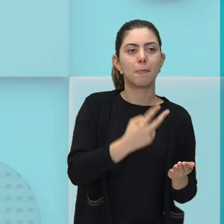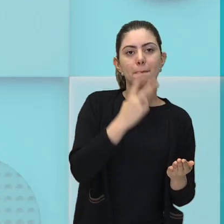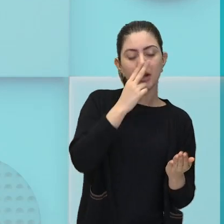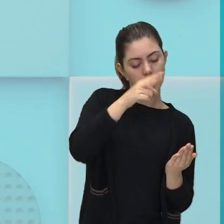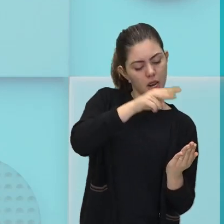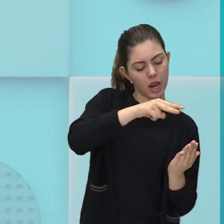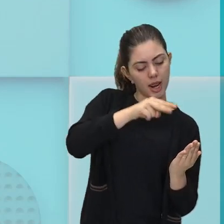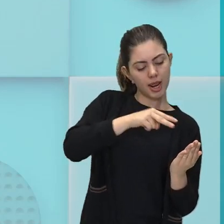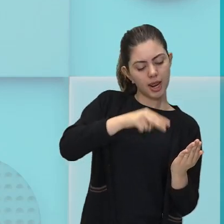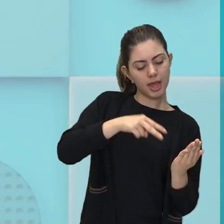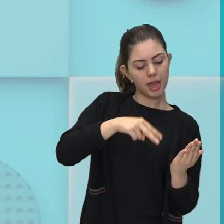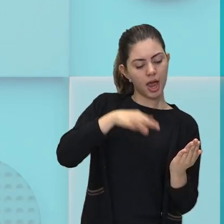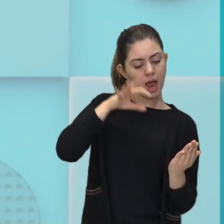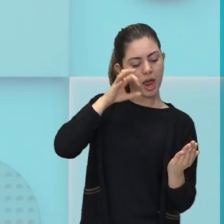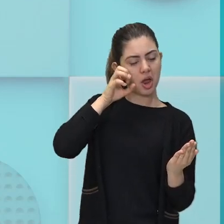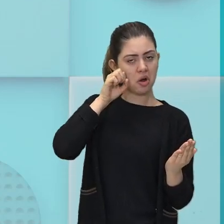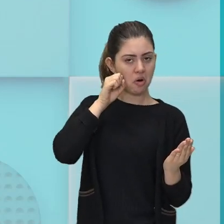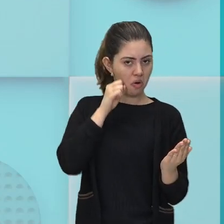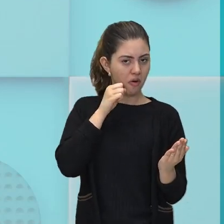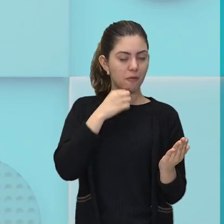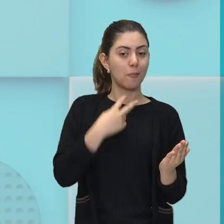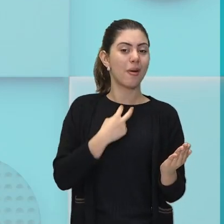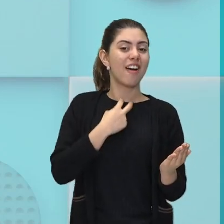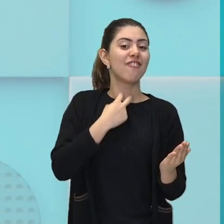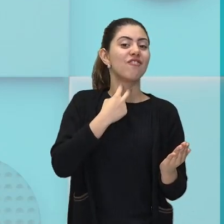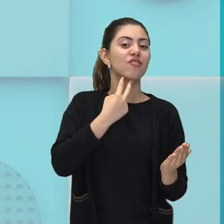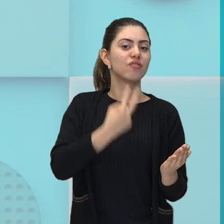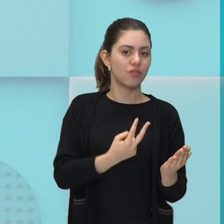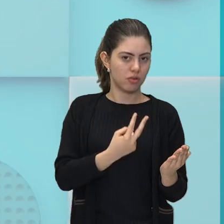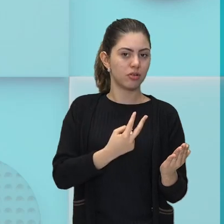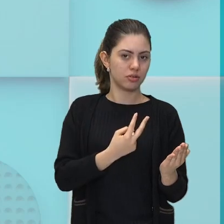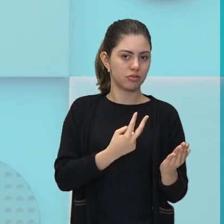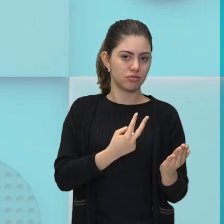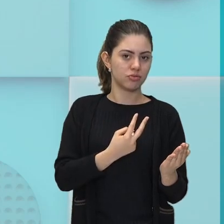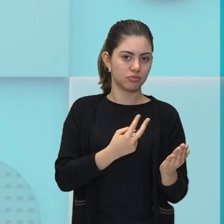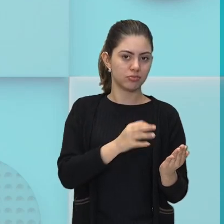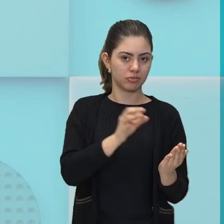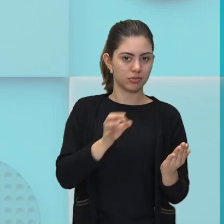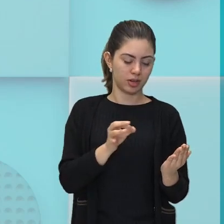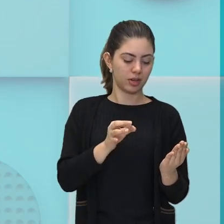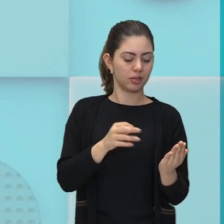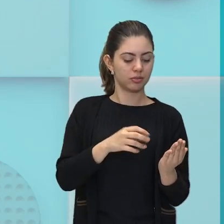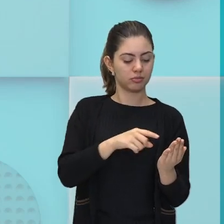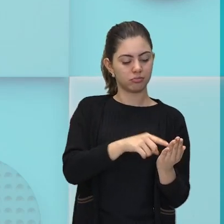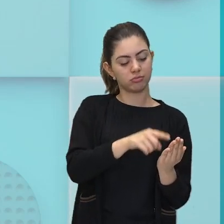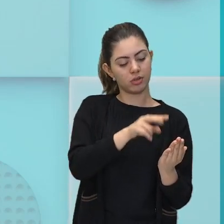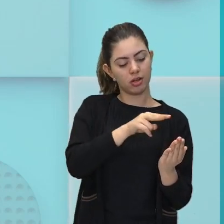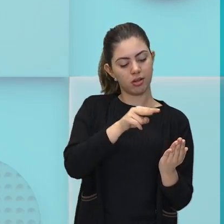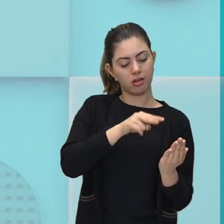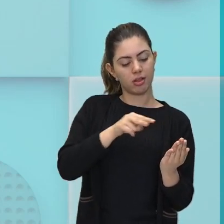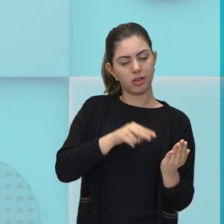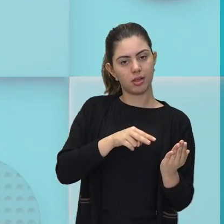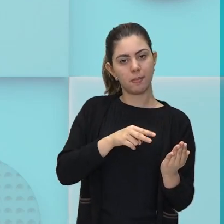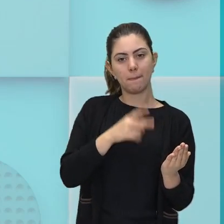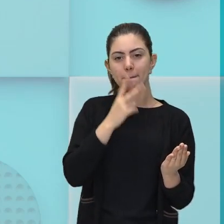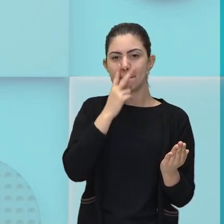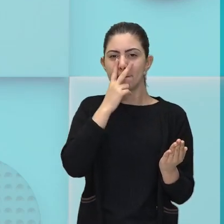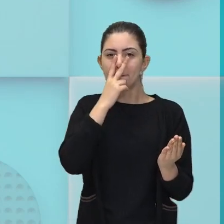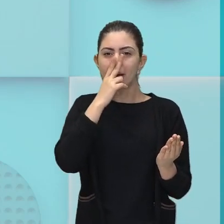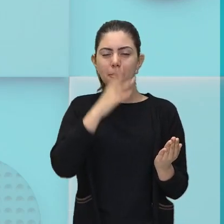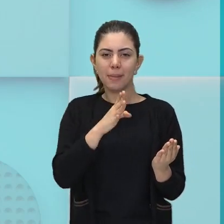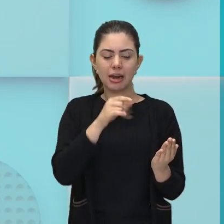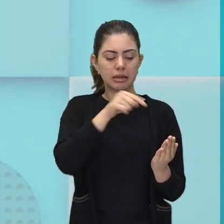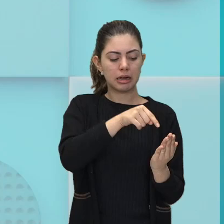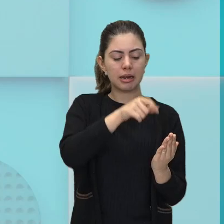você lê o poema, ou que você mesmo pode se ouvir quando você declama em voz alta. Essa voz, essa pessoa que